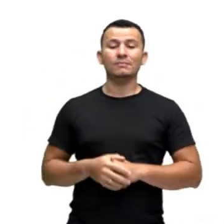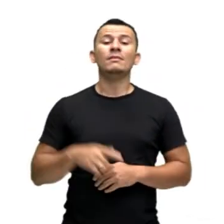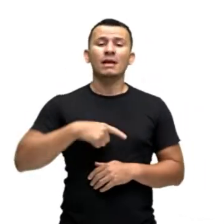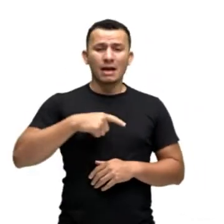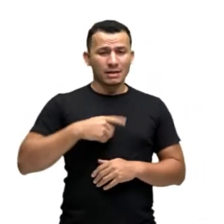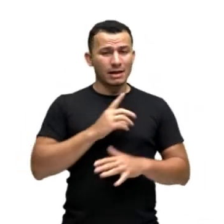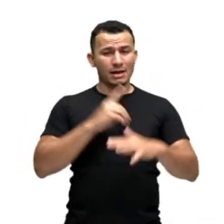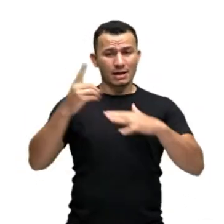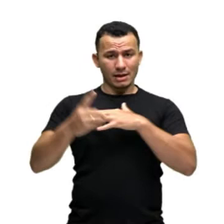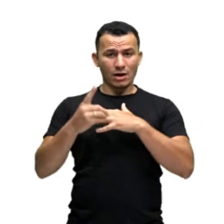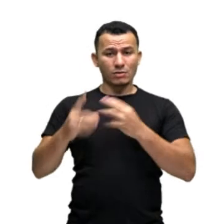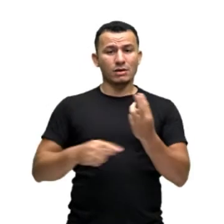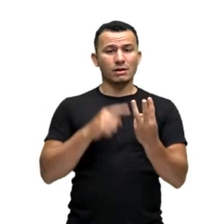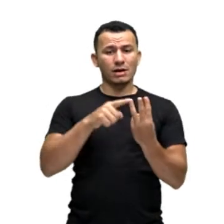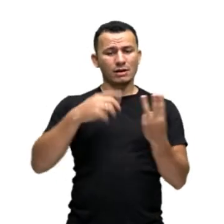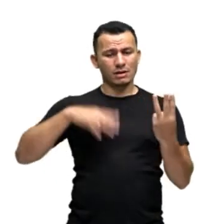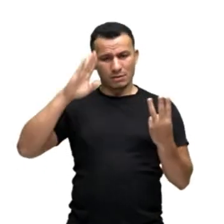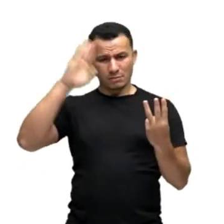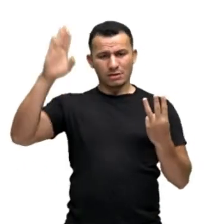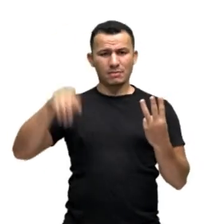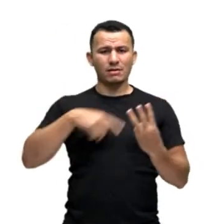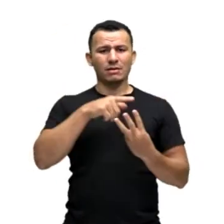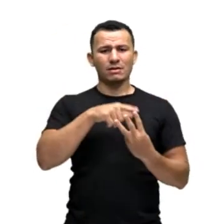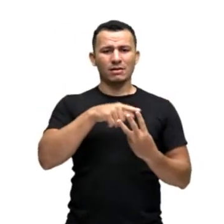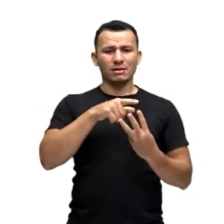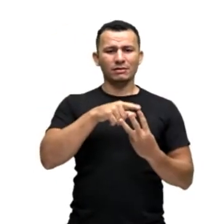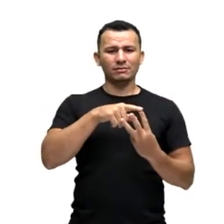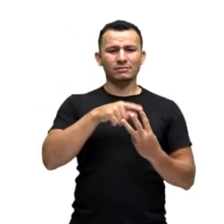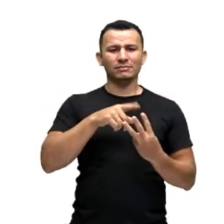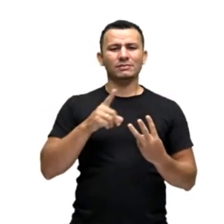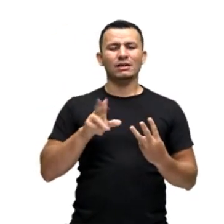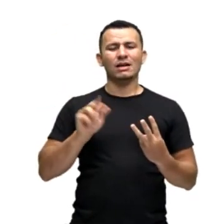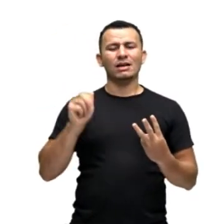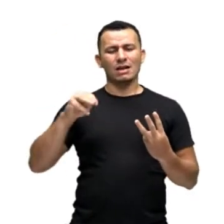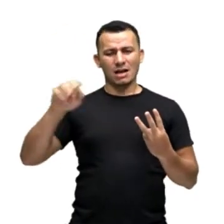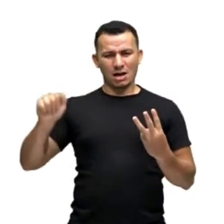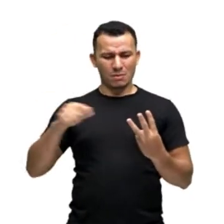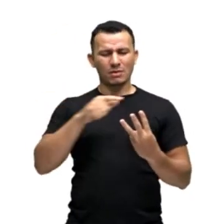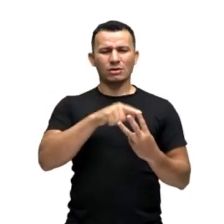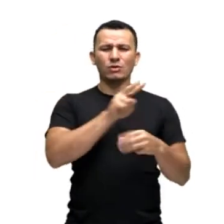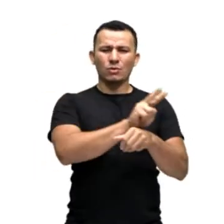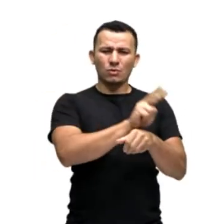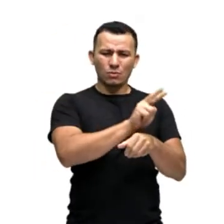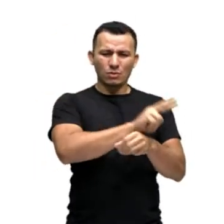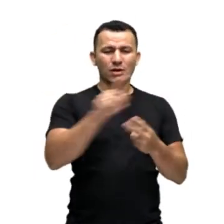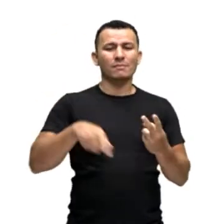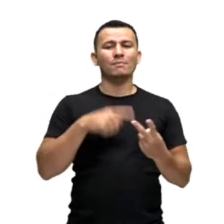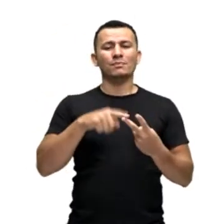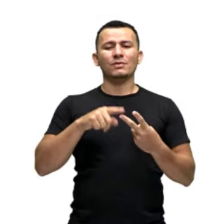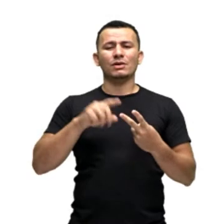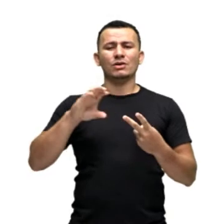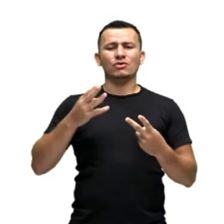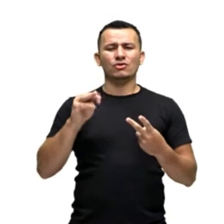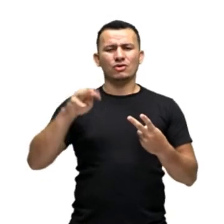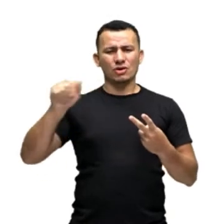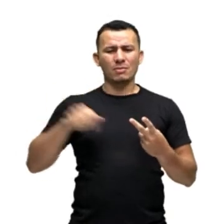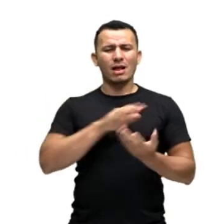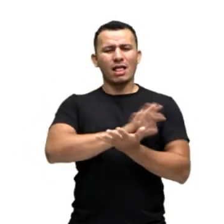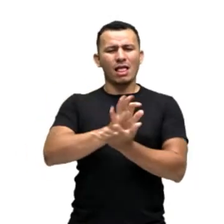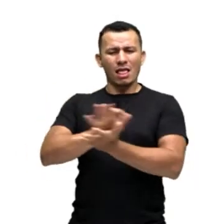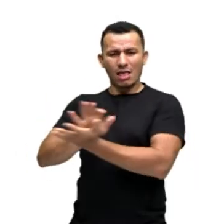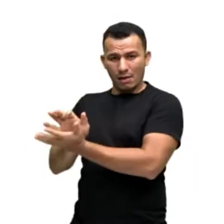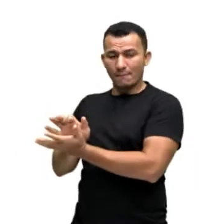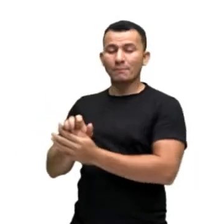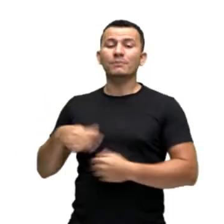vários Deuses três se destaco Brahma o criador Vishnu o preservador e Shiva o Destruidor então é